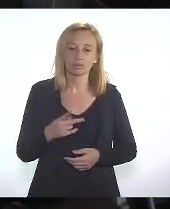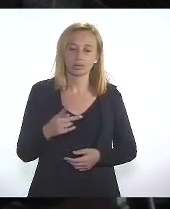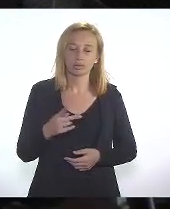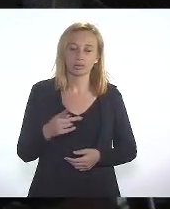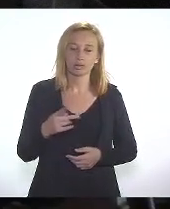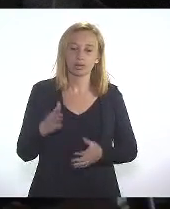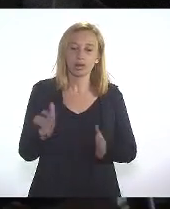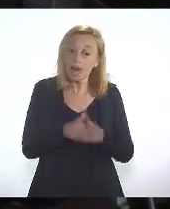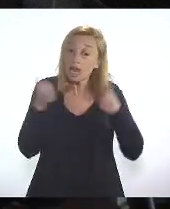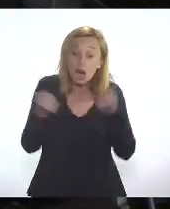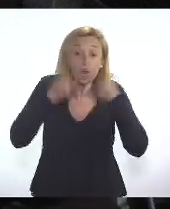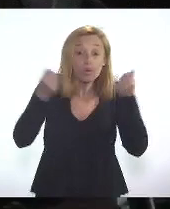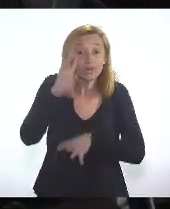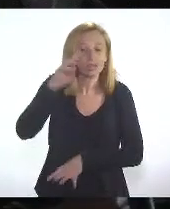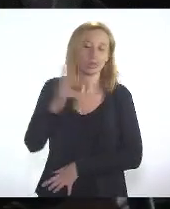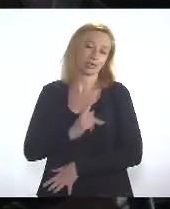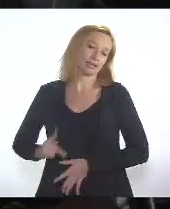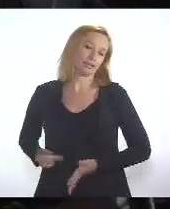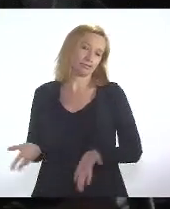senhor presidente. Em tramitação